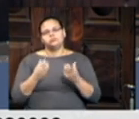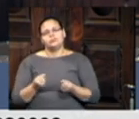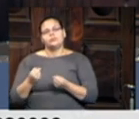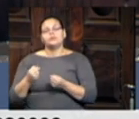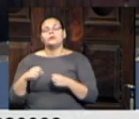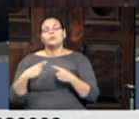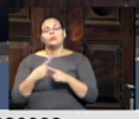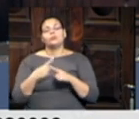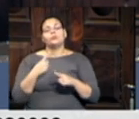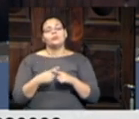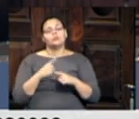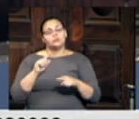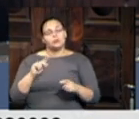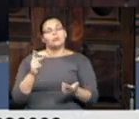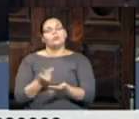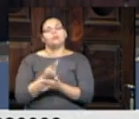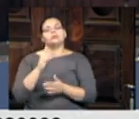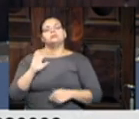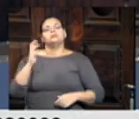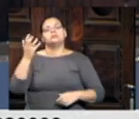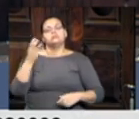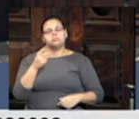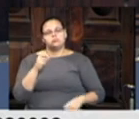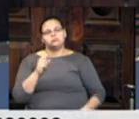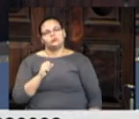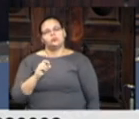E por que isso está acontecendo, senhora presidente?